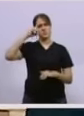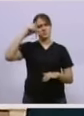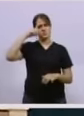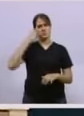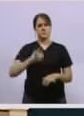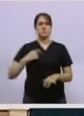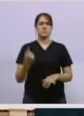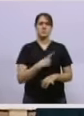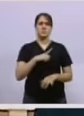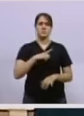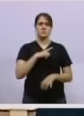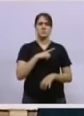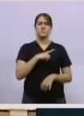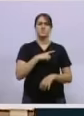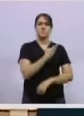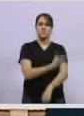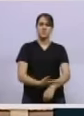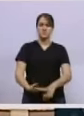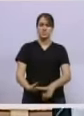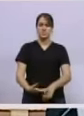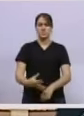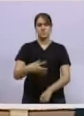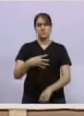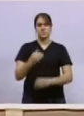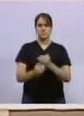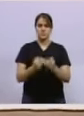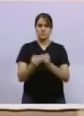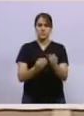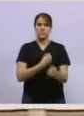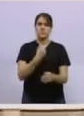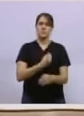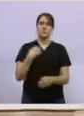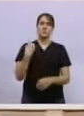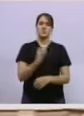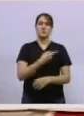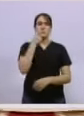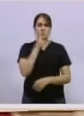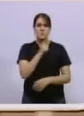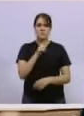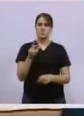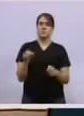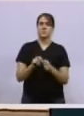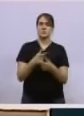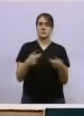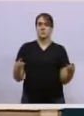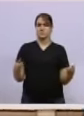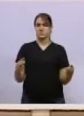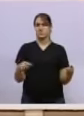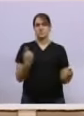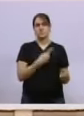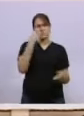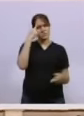gente tem uma disciplina no processo de viver, nós vamos conseguindo erguer coisas que a gente acha que não iria erguer